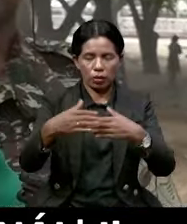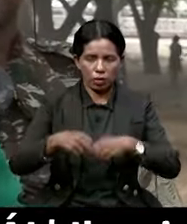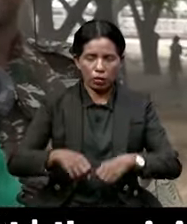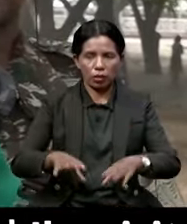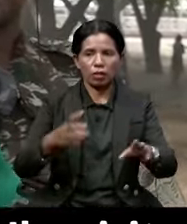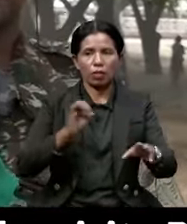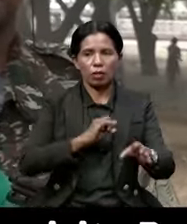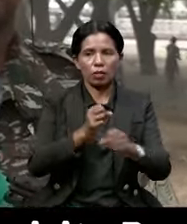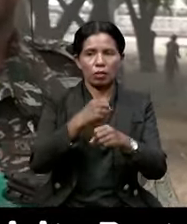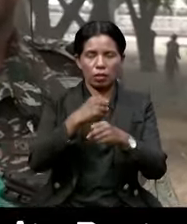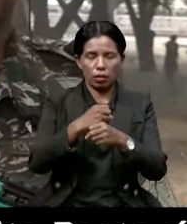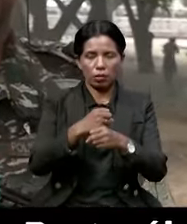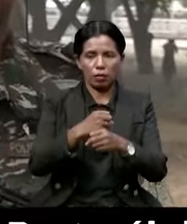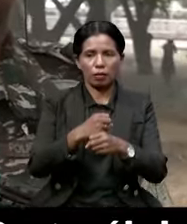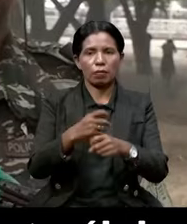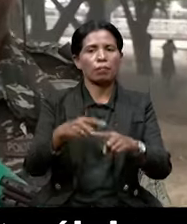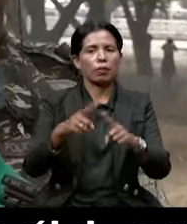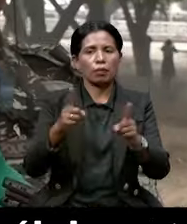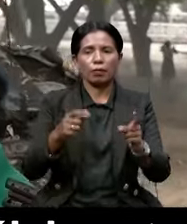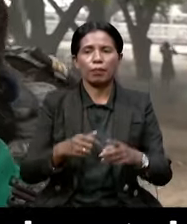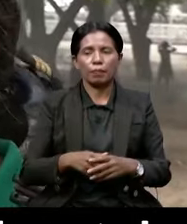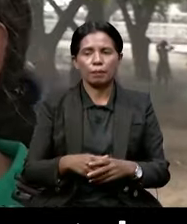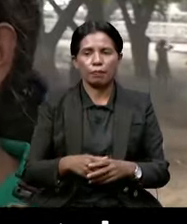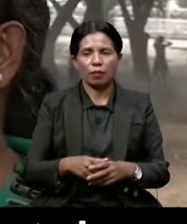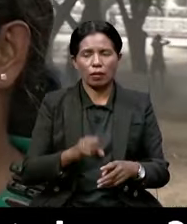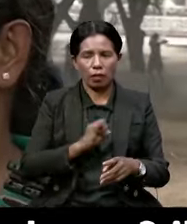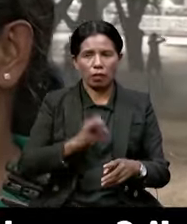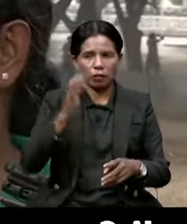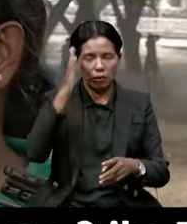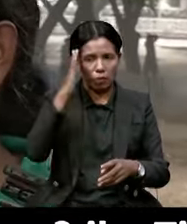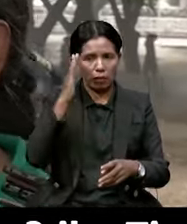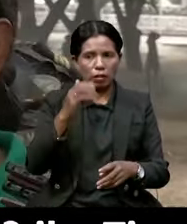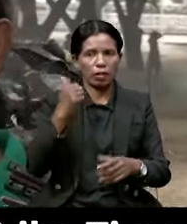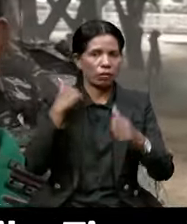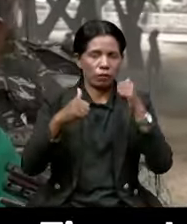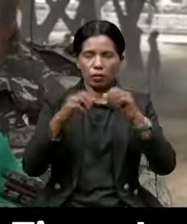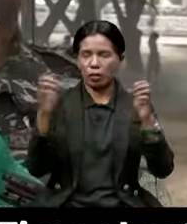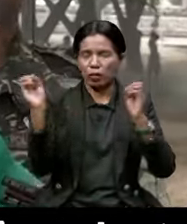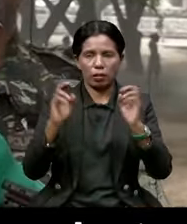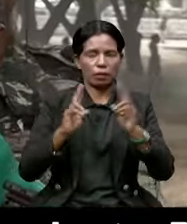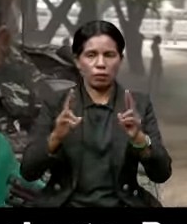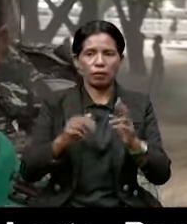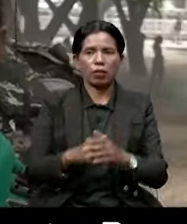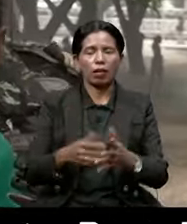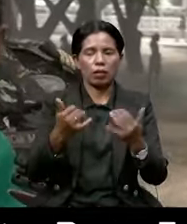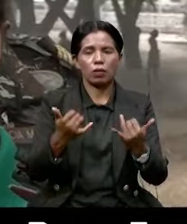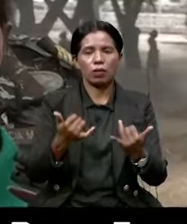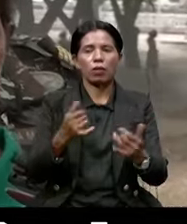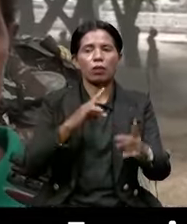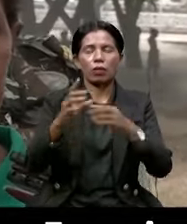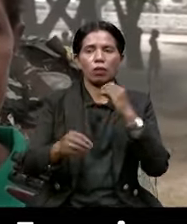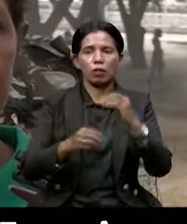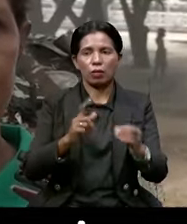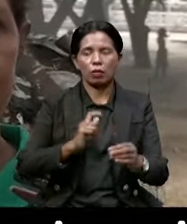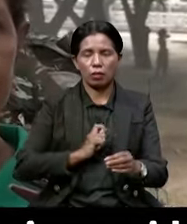temos que falar ela. Mas bem, a gente não atividade da Maliri. Agora, quando a gente vai fazer